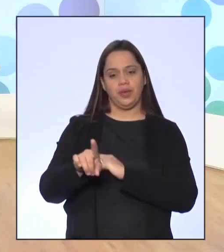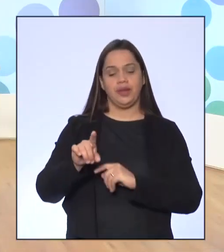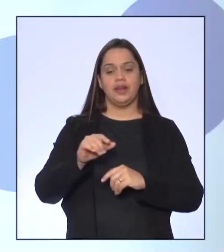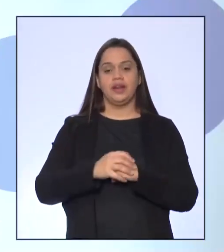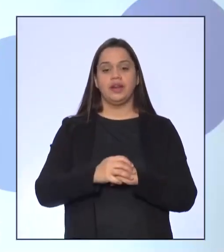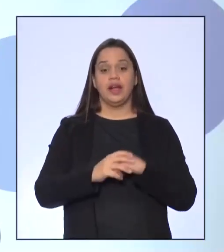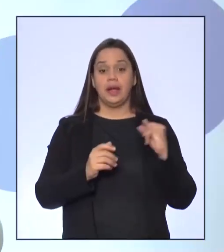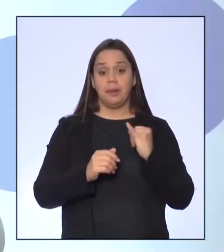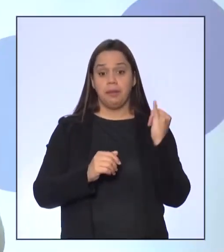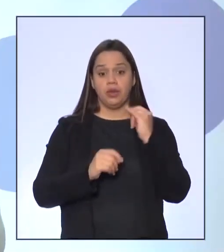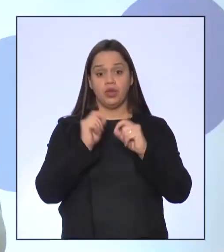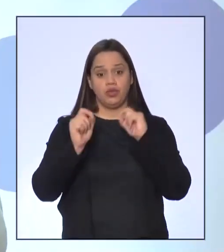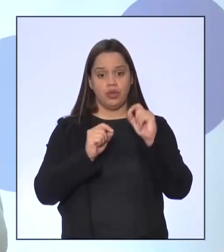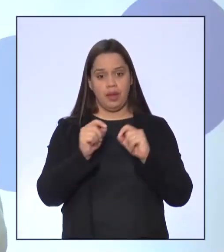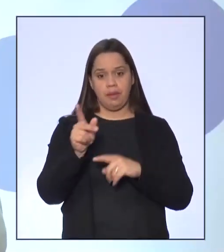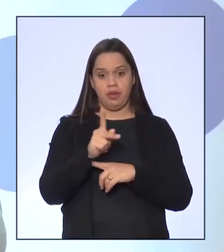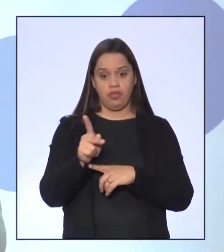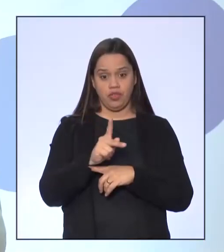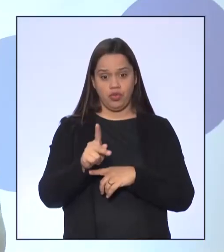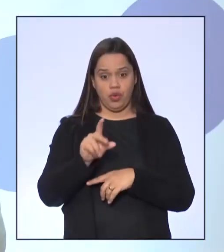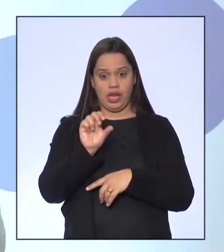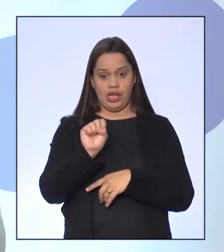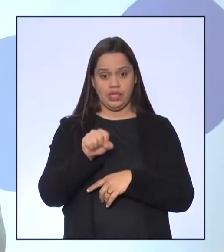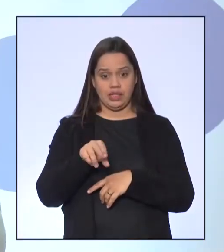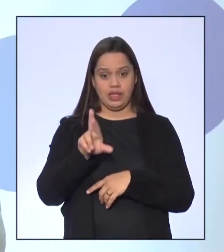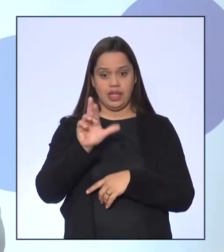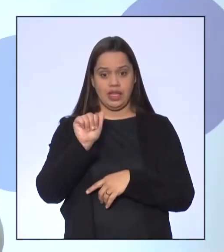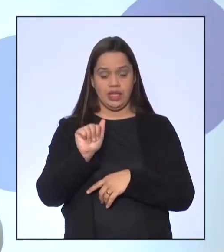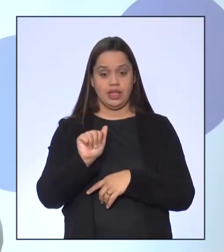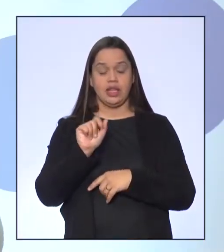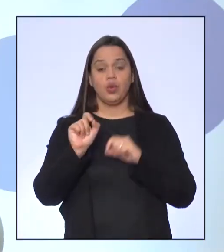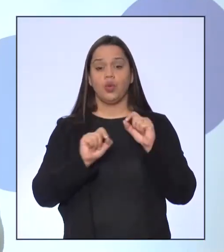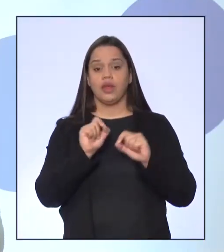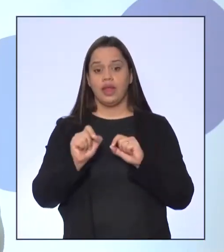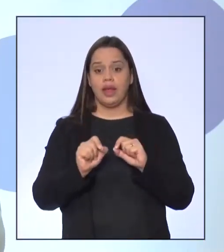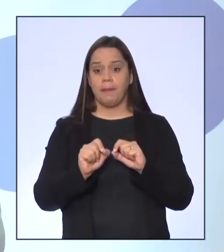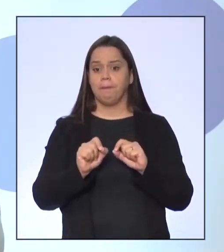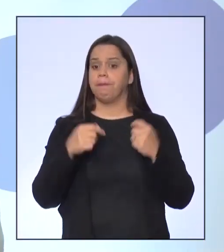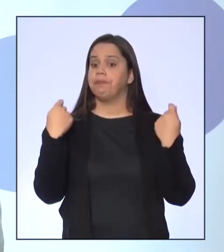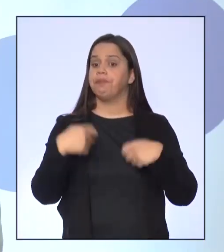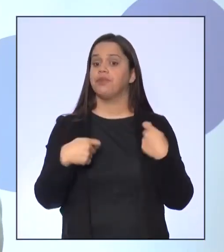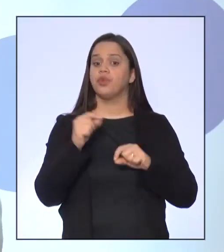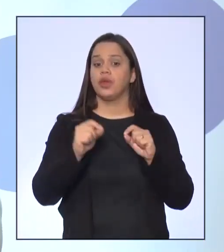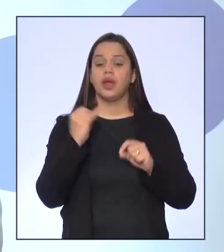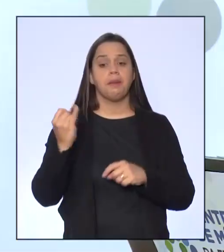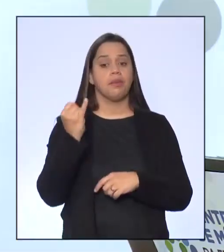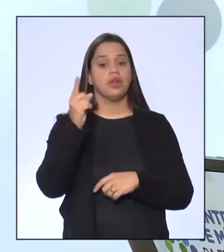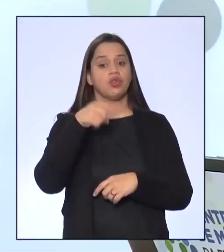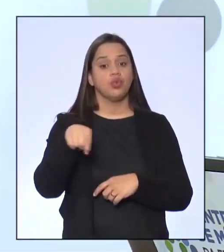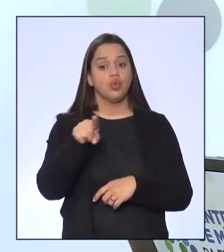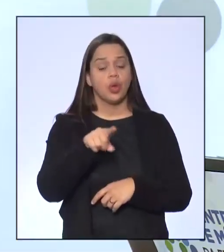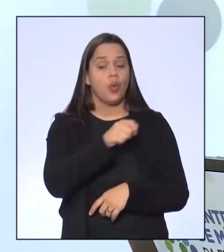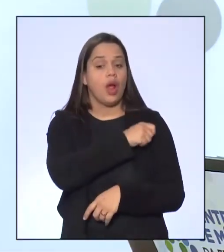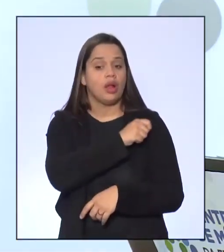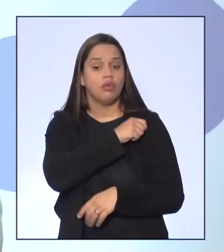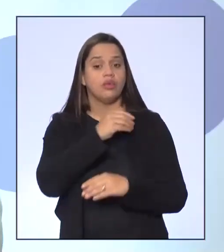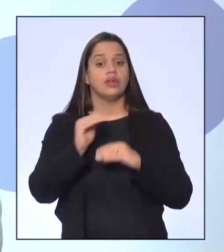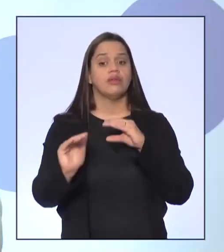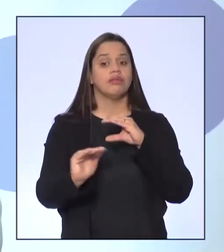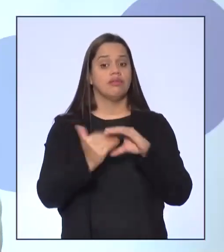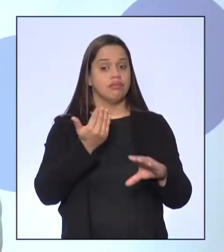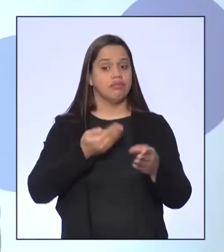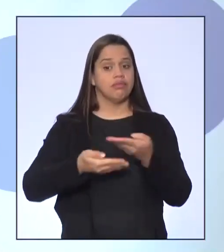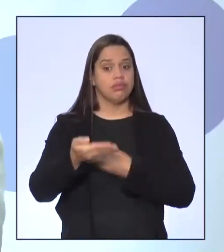importante colocar, professora Sandra, para os alunos, a necessidade e a importância deles interagirem com a gente. Certo. Uma aula